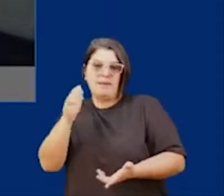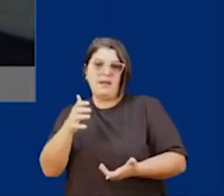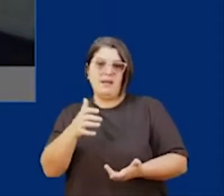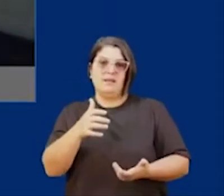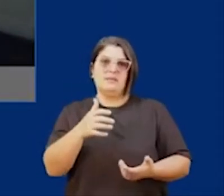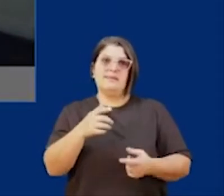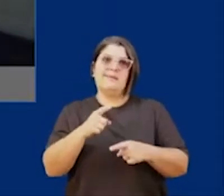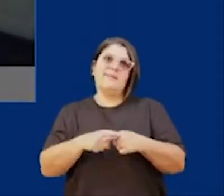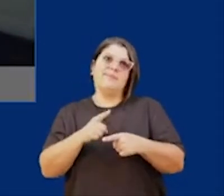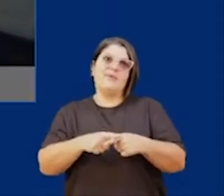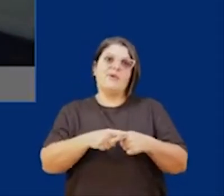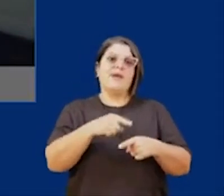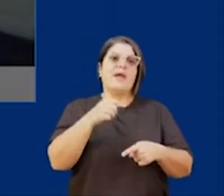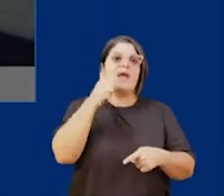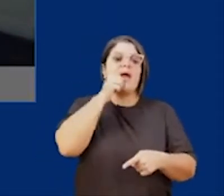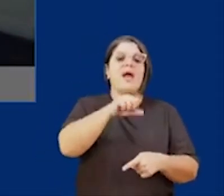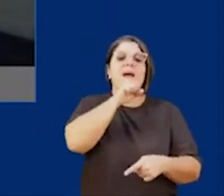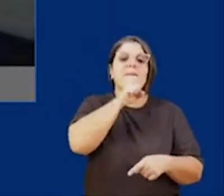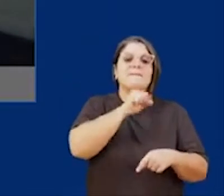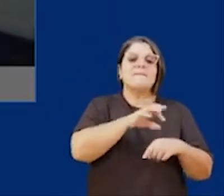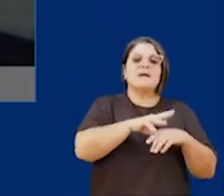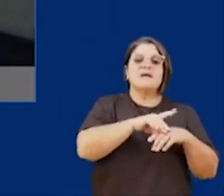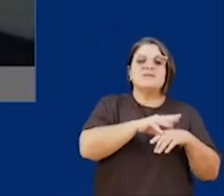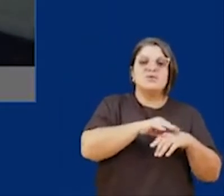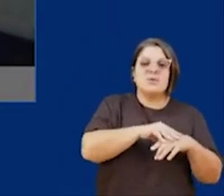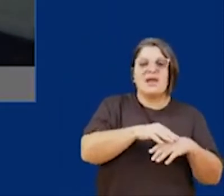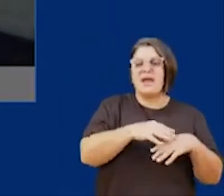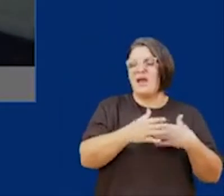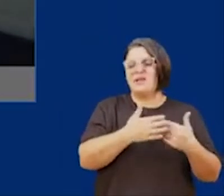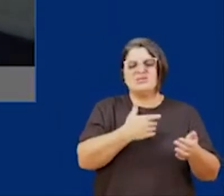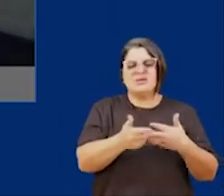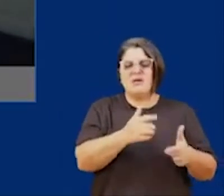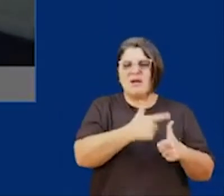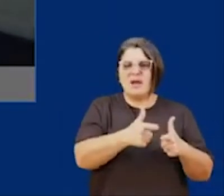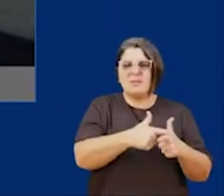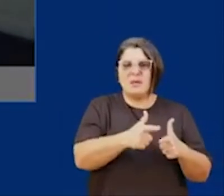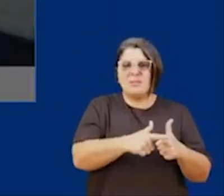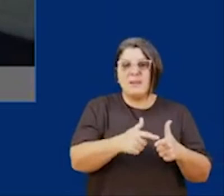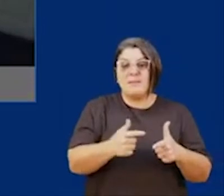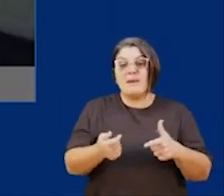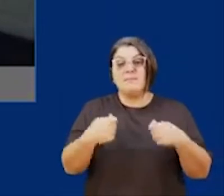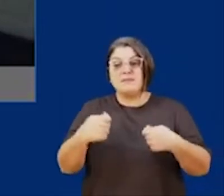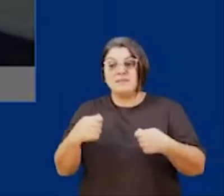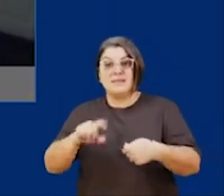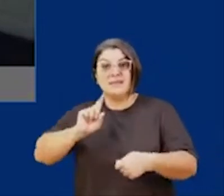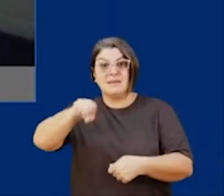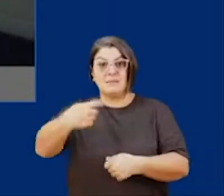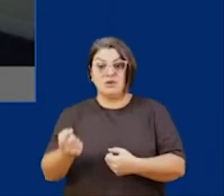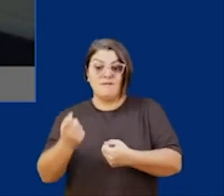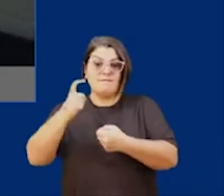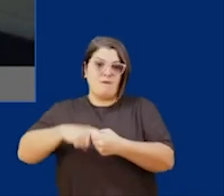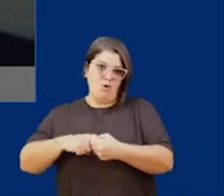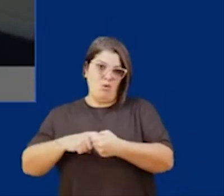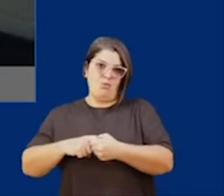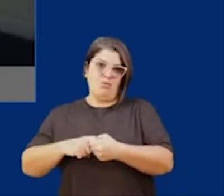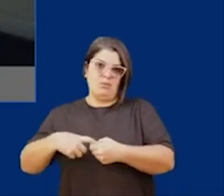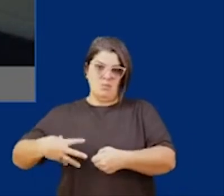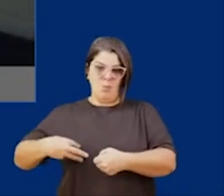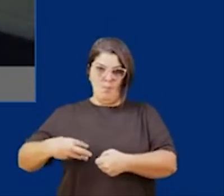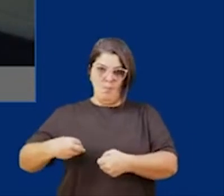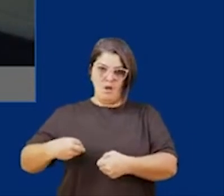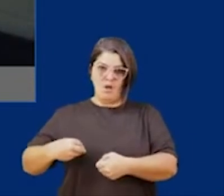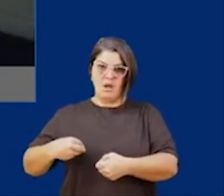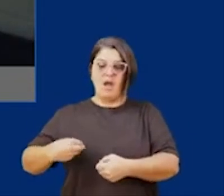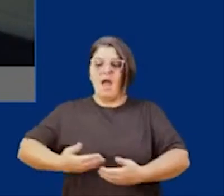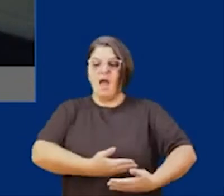inclusive com a Covid, e ele precisa relactar, voltar para o peito, também tem formas, né, acho que a Dani, você coloca a sonda, o bebê consegue colocar a boquinha